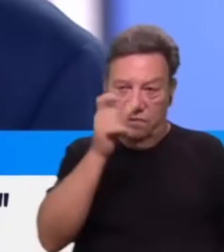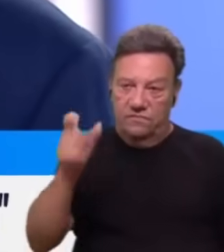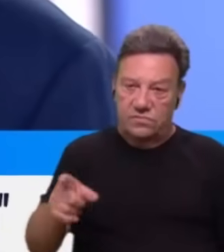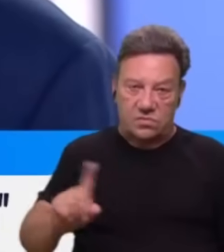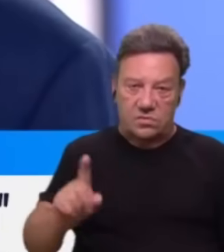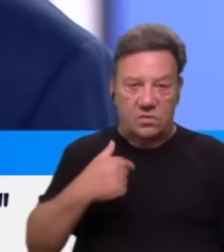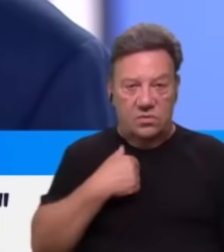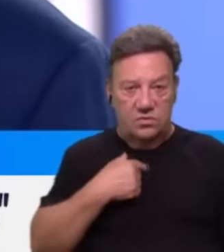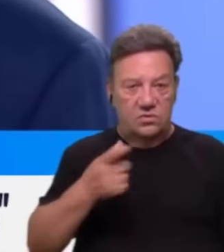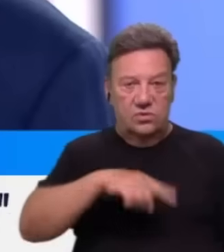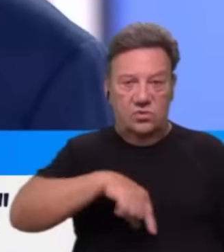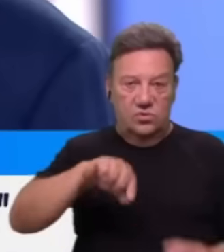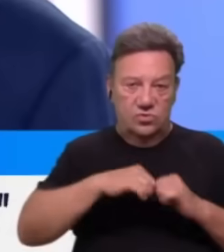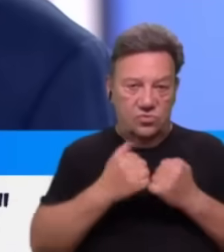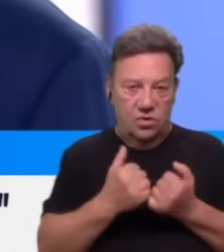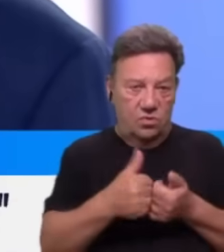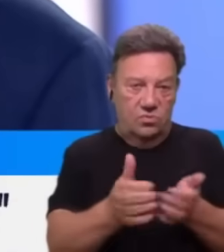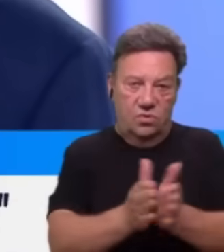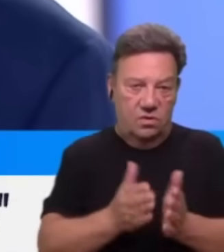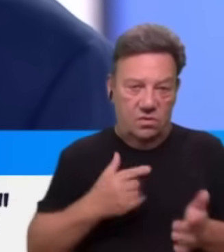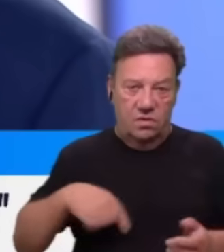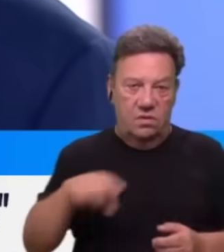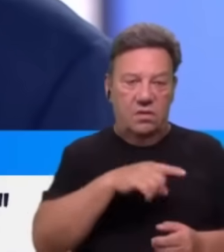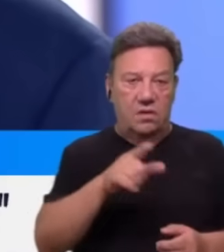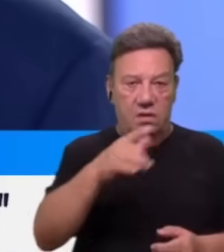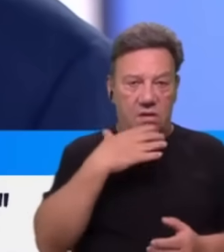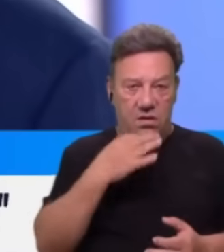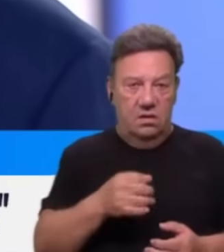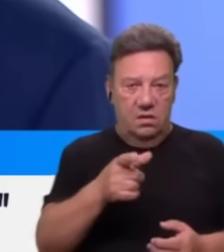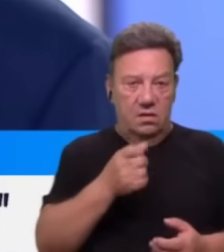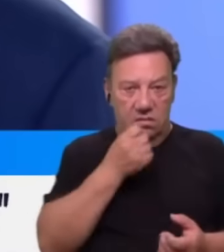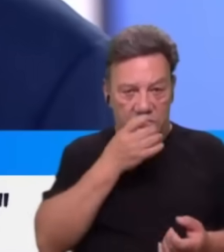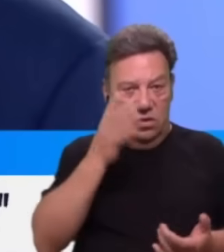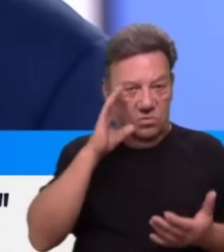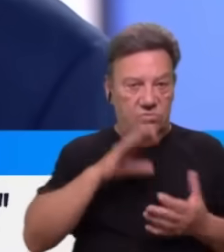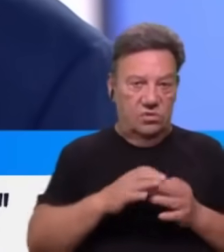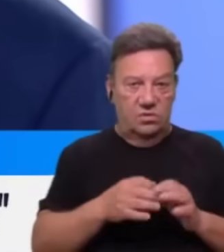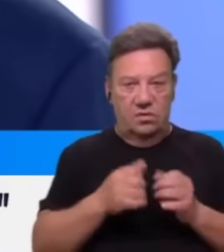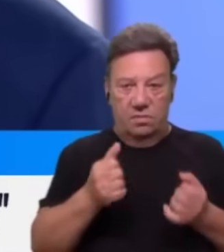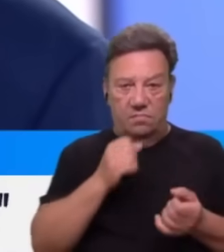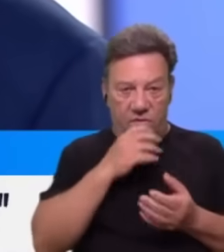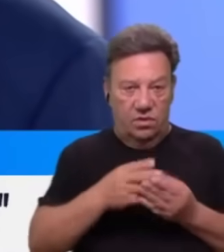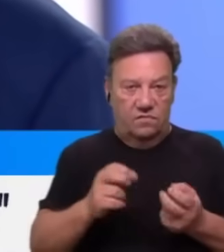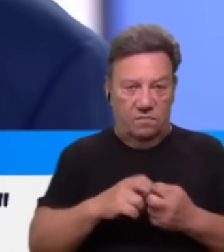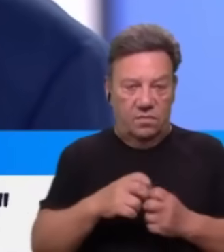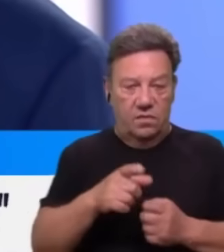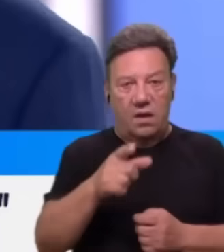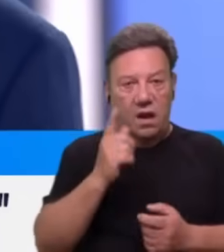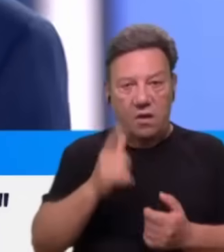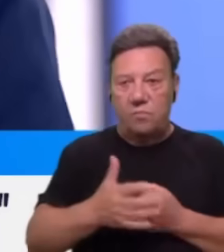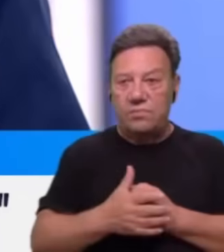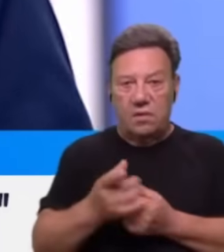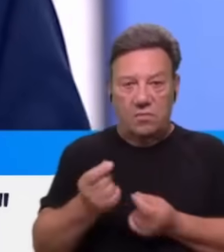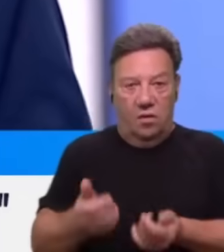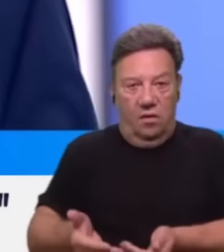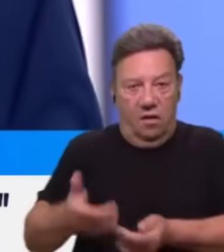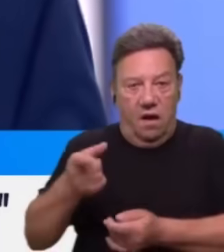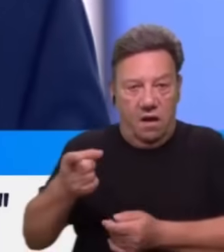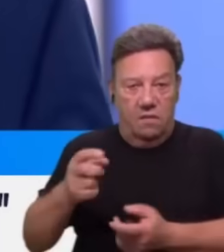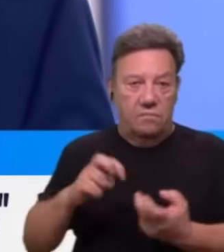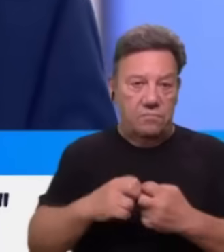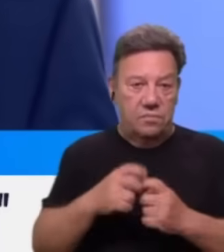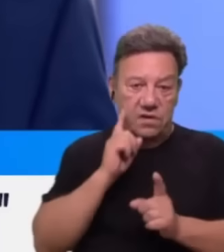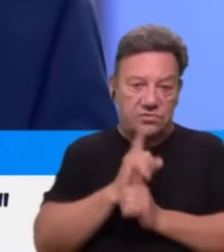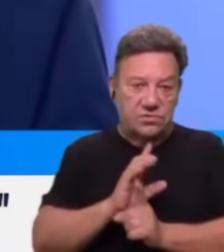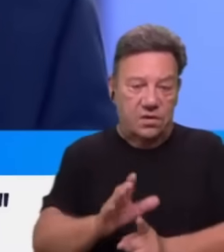nós como sociedade toda porque mas acredita é um processo de especulação e o problema